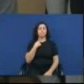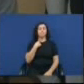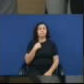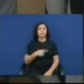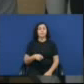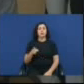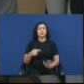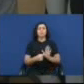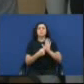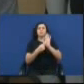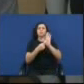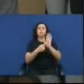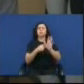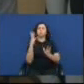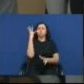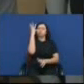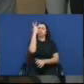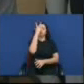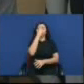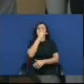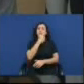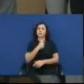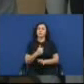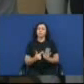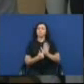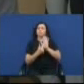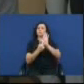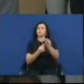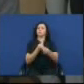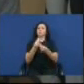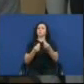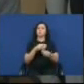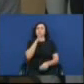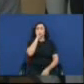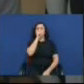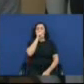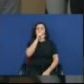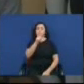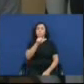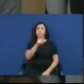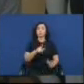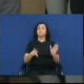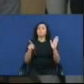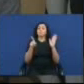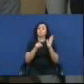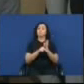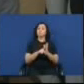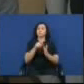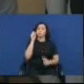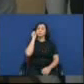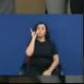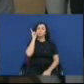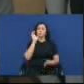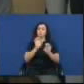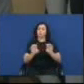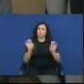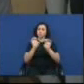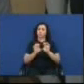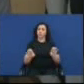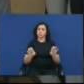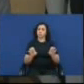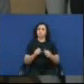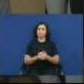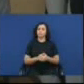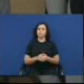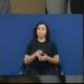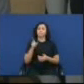vigor, beleza e expressão à nossa cidade, a realidade enculturada do Evangelho. Com a